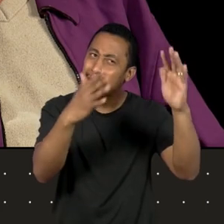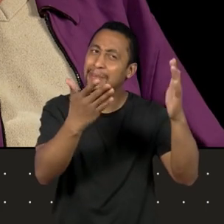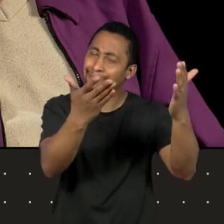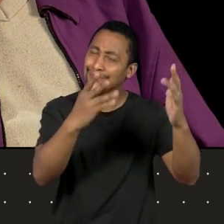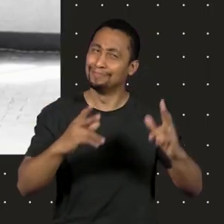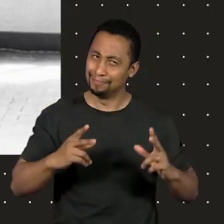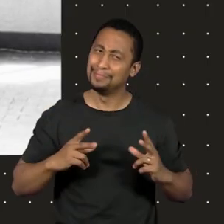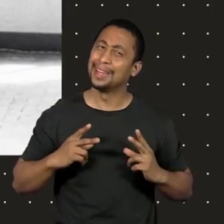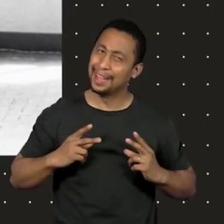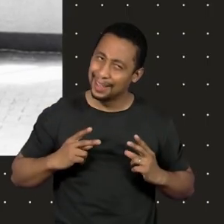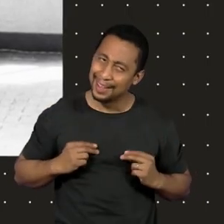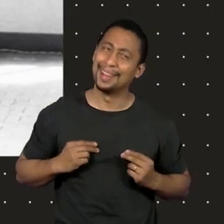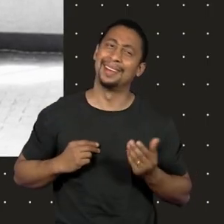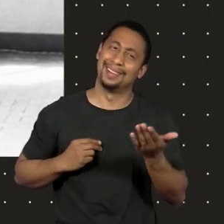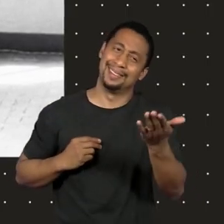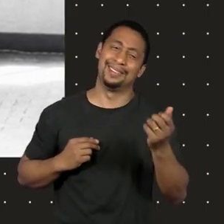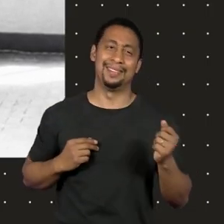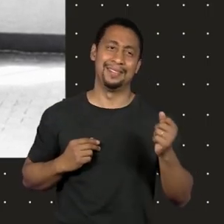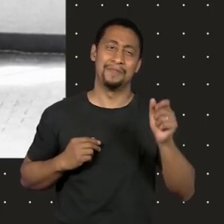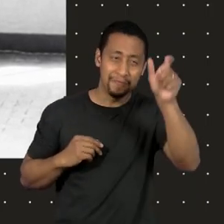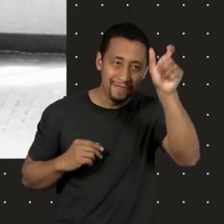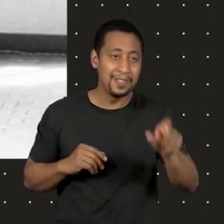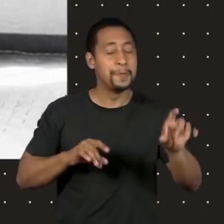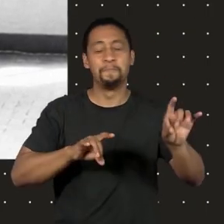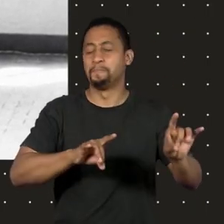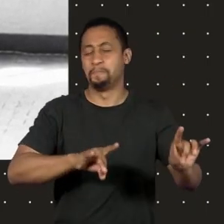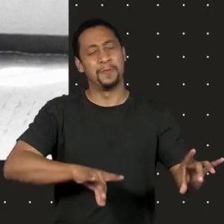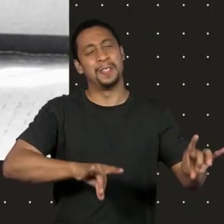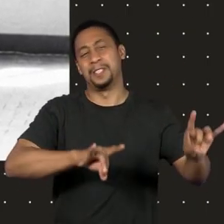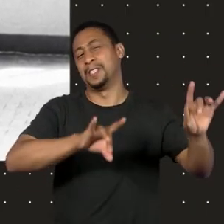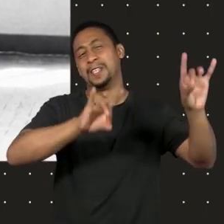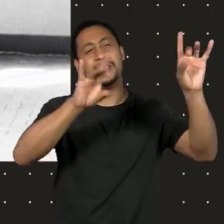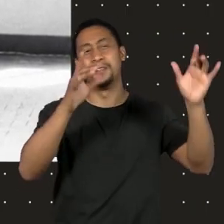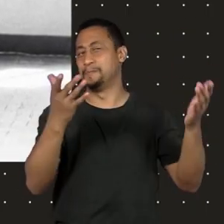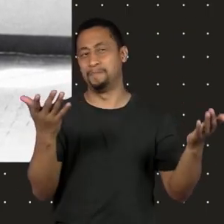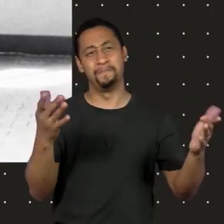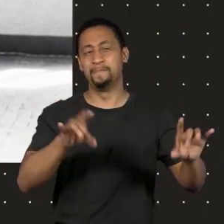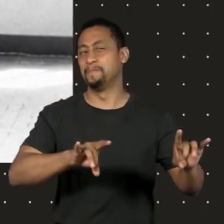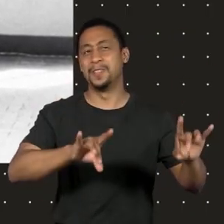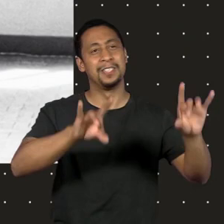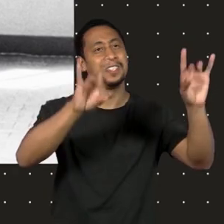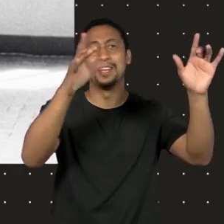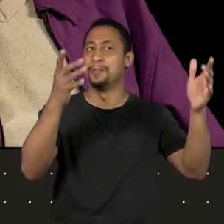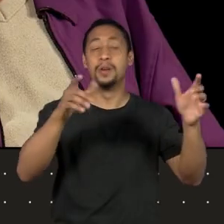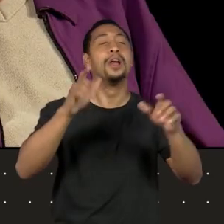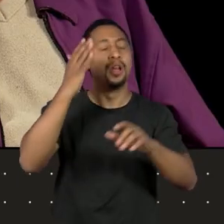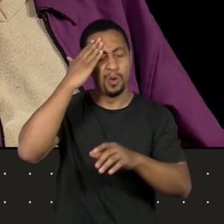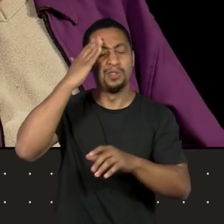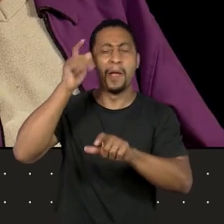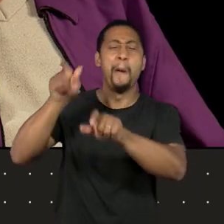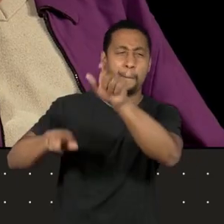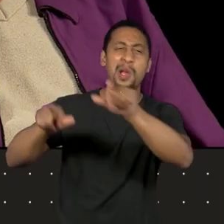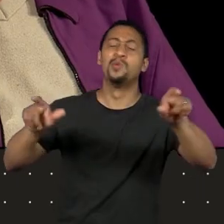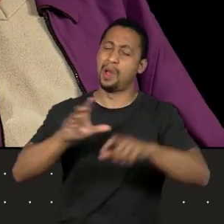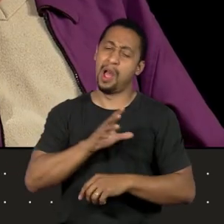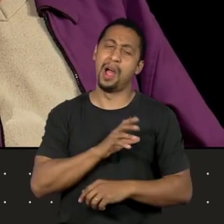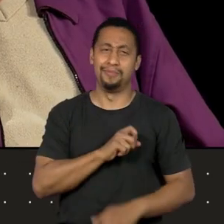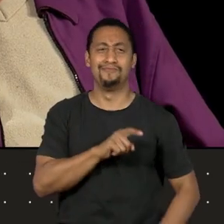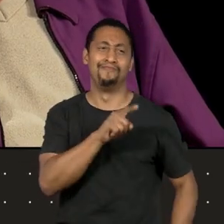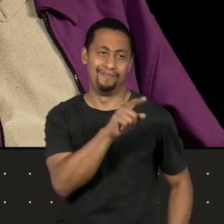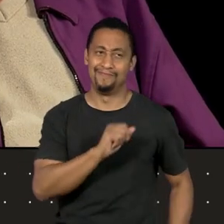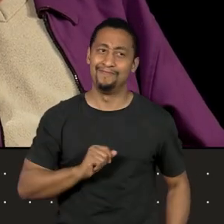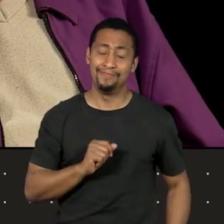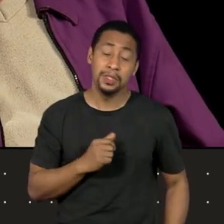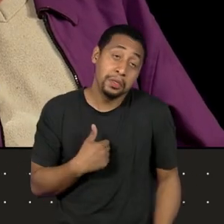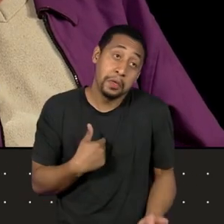Você é uma coisa muito, muito especial nesse mundo da dança e no mundo das pessoas. Então, te desejo...